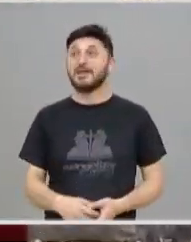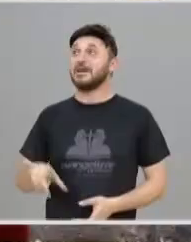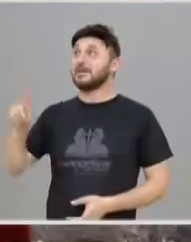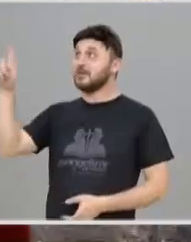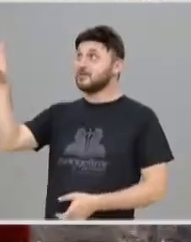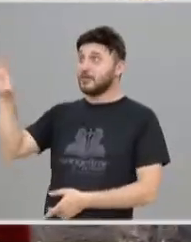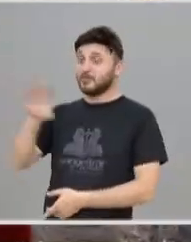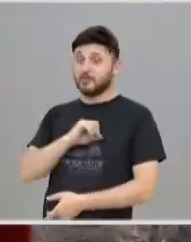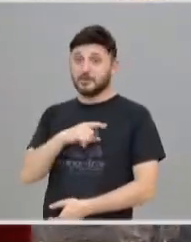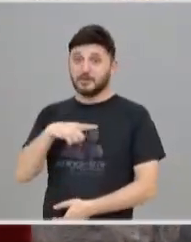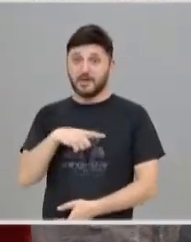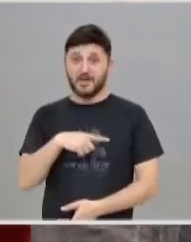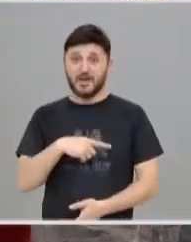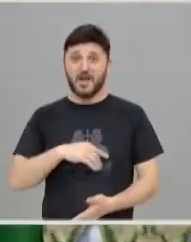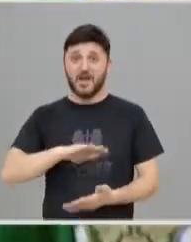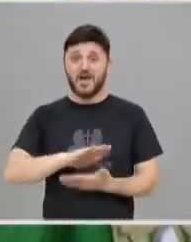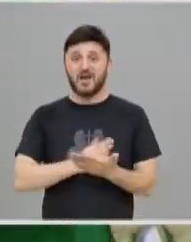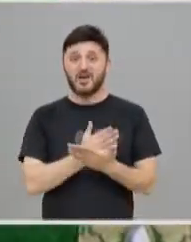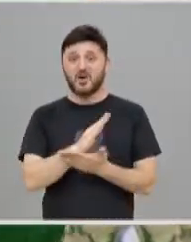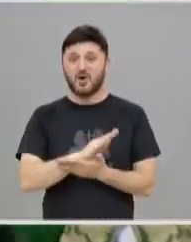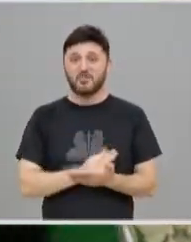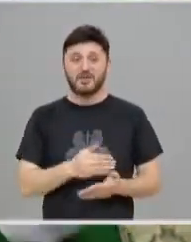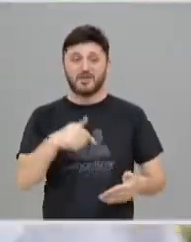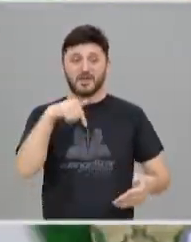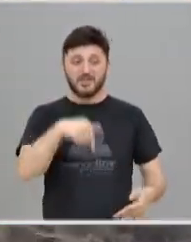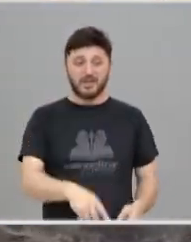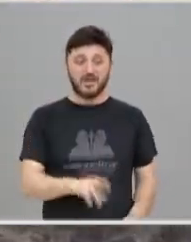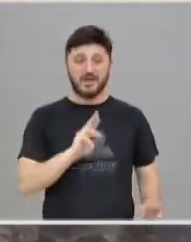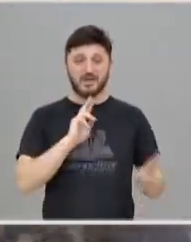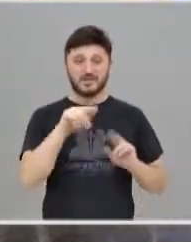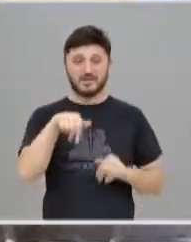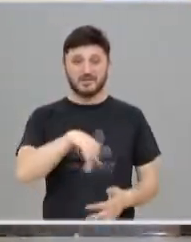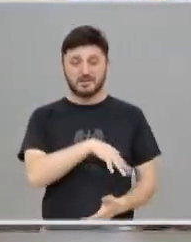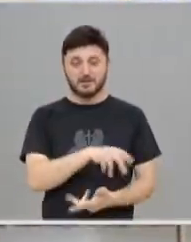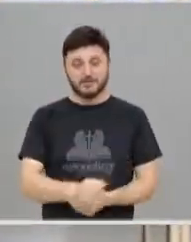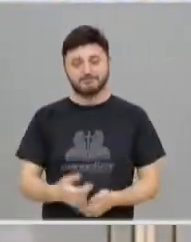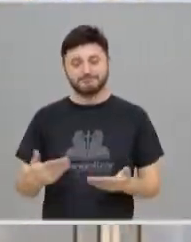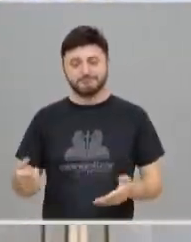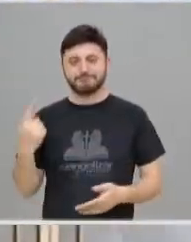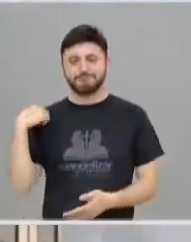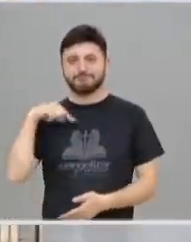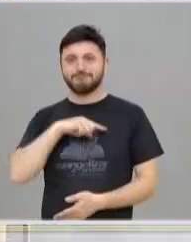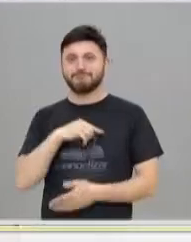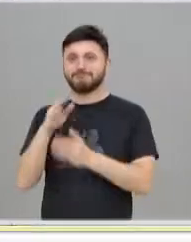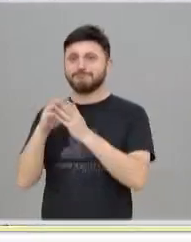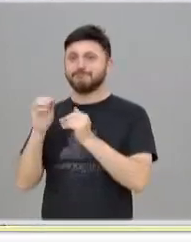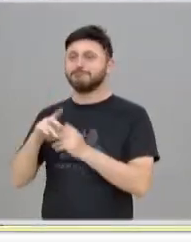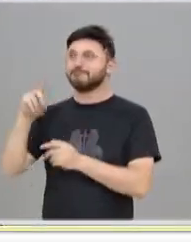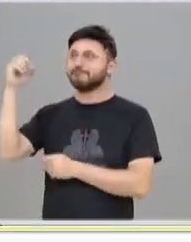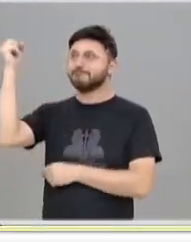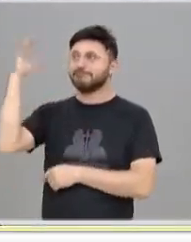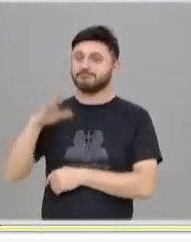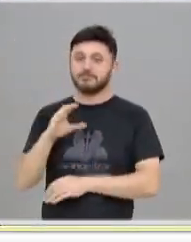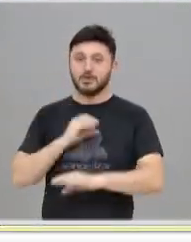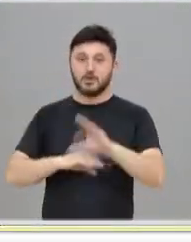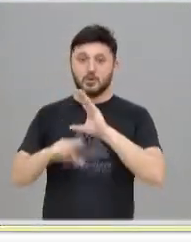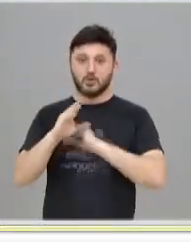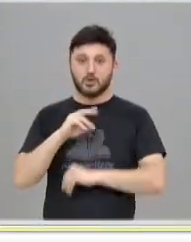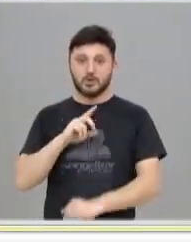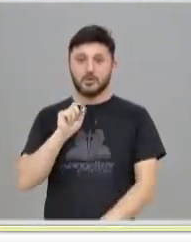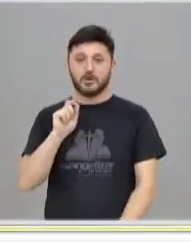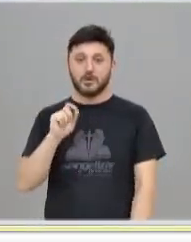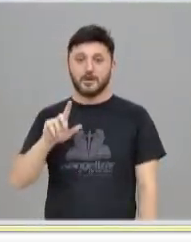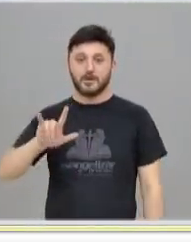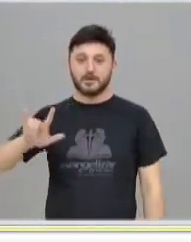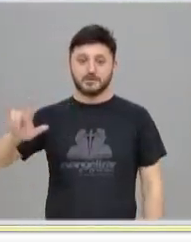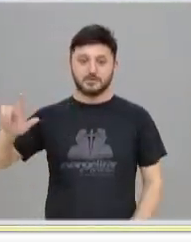Deus-amor, atrapalha até a relação aqui na terra. Vamos ficar em pé? Enquanto pedimos a benção dos pais, eu gostaria que cantasse Te Amo Pai, que